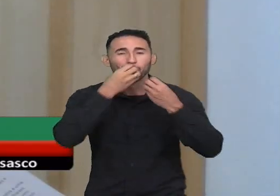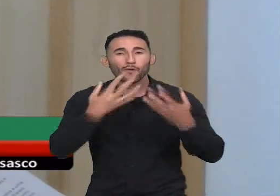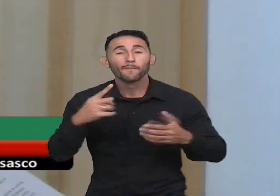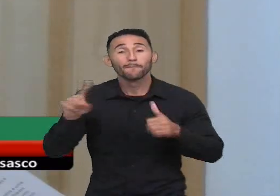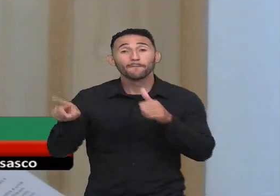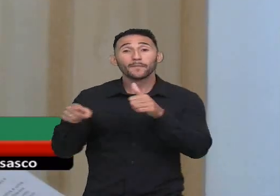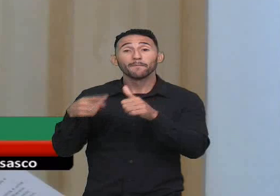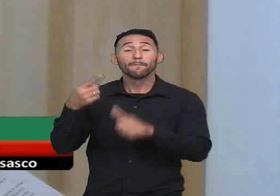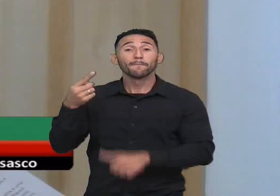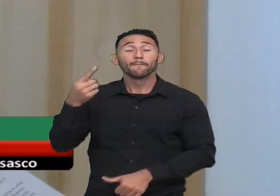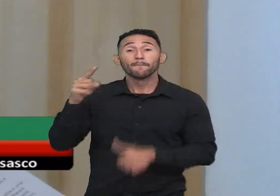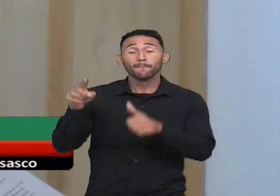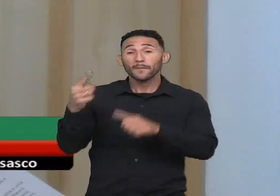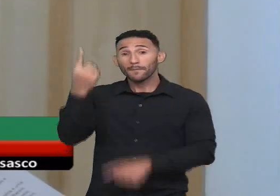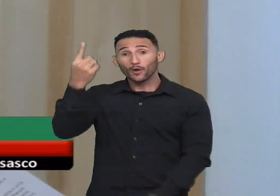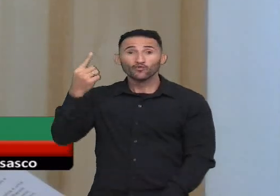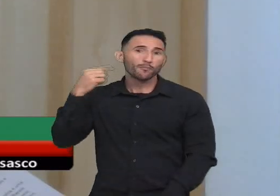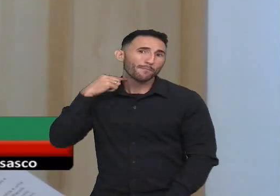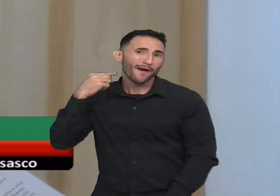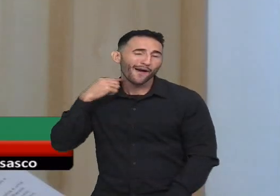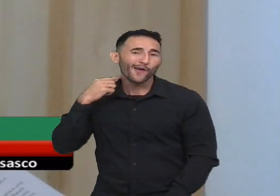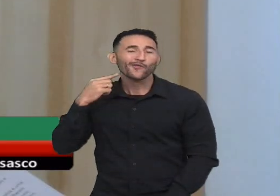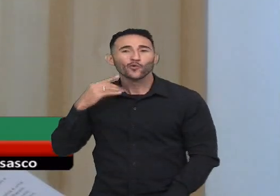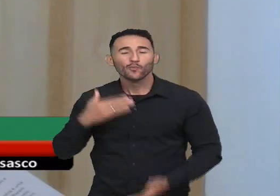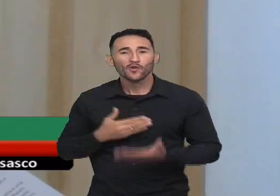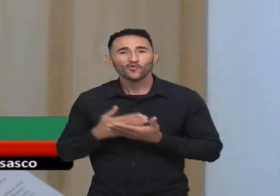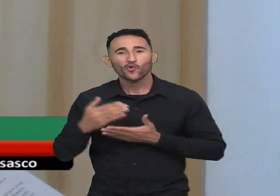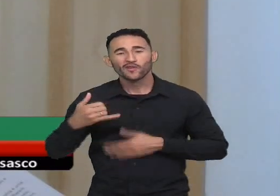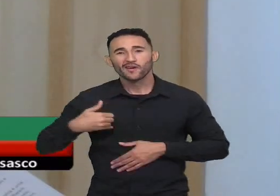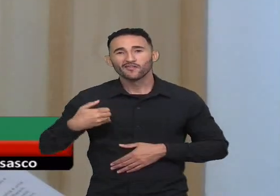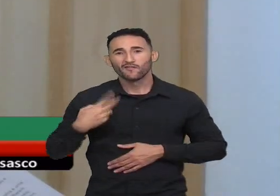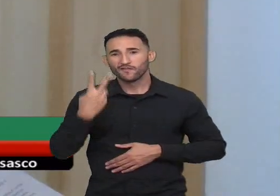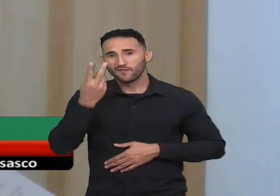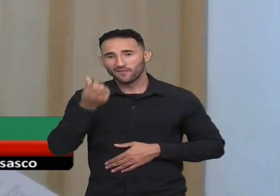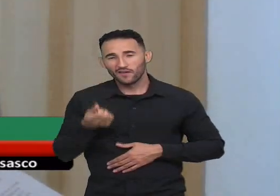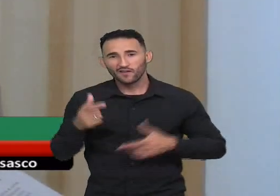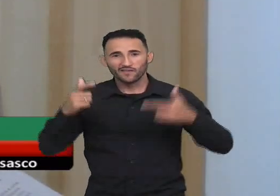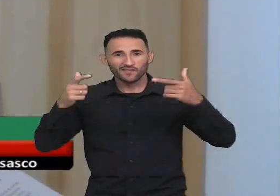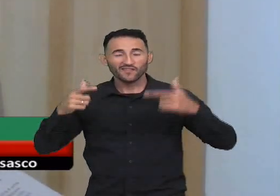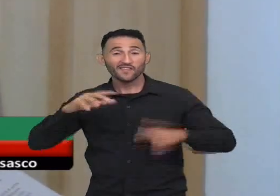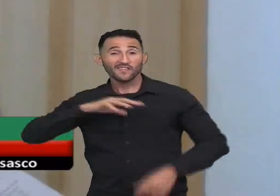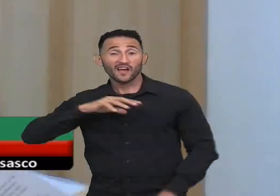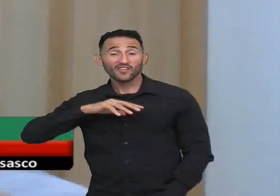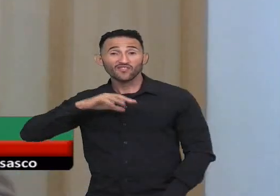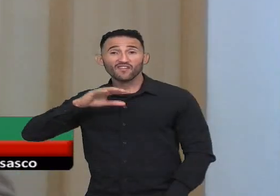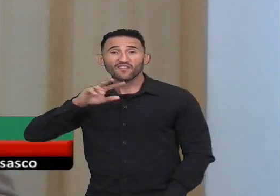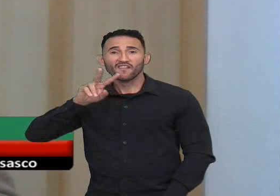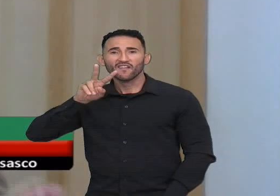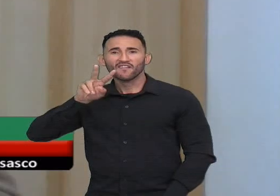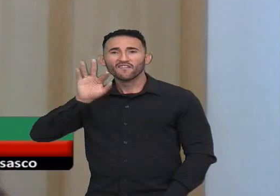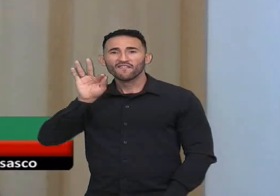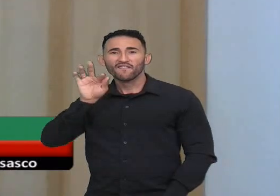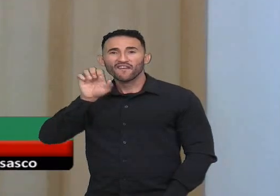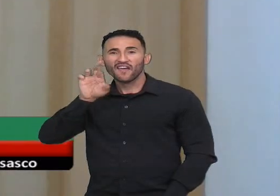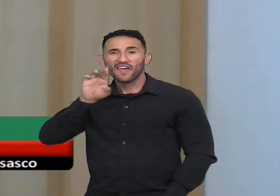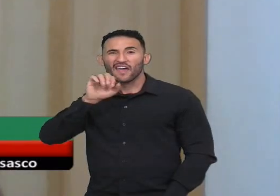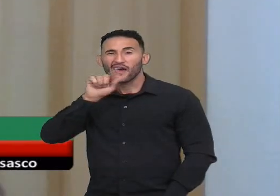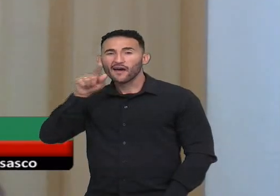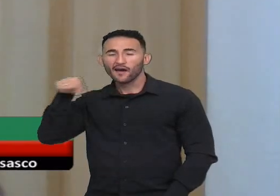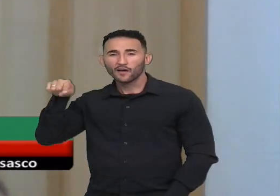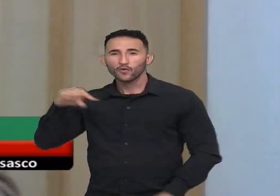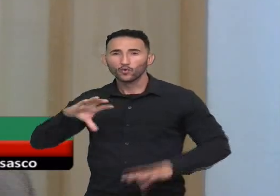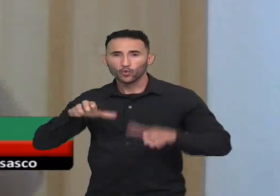maio de 1949. Iniciou na capoeira aos 26 anos, na cidade de Ferraz de Vasconcelos, no grupo de